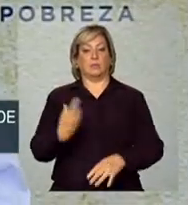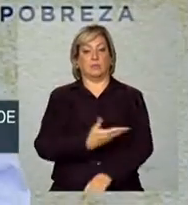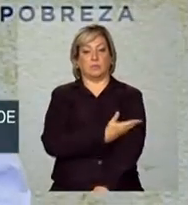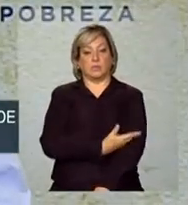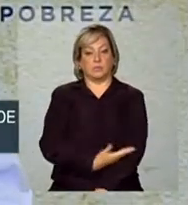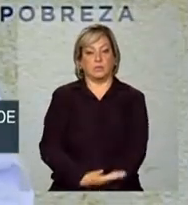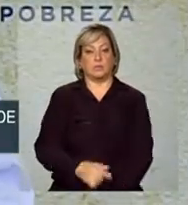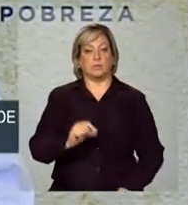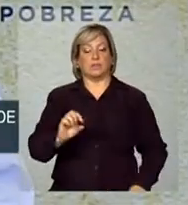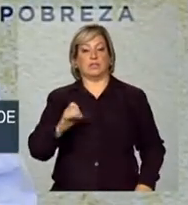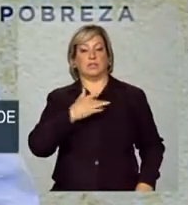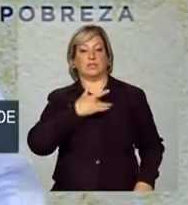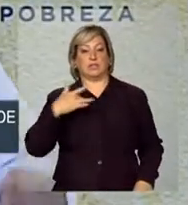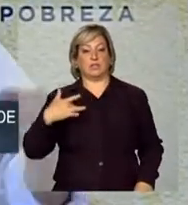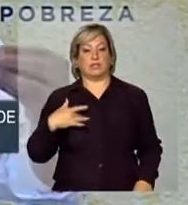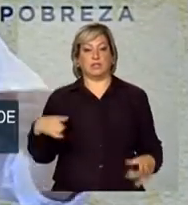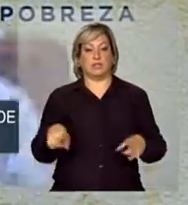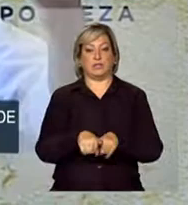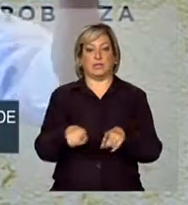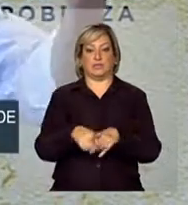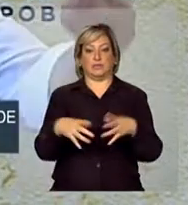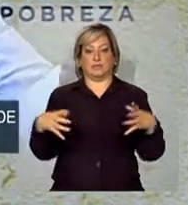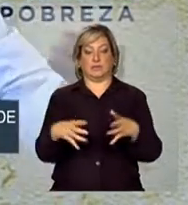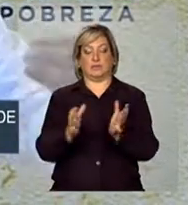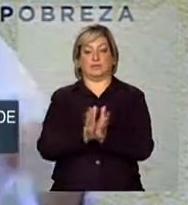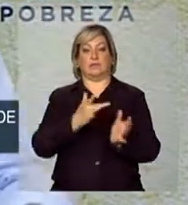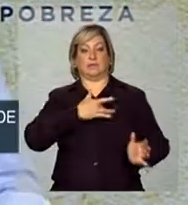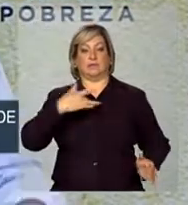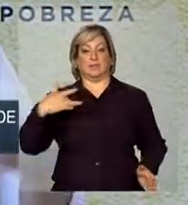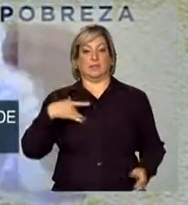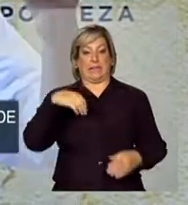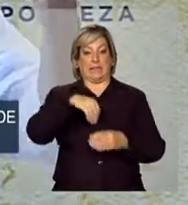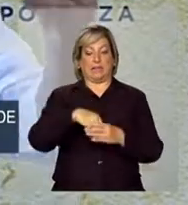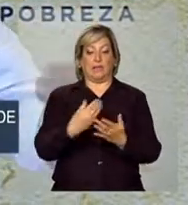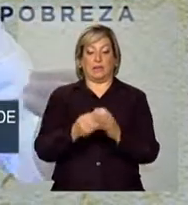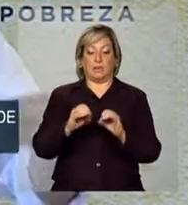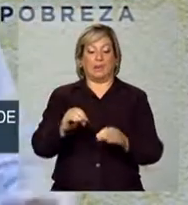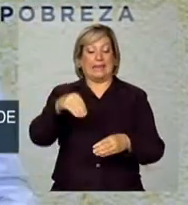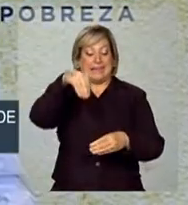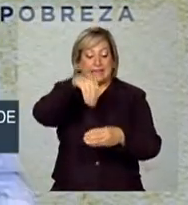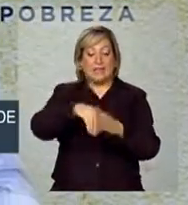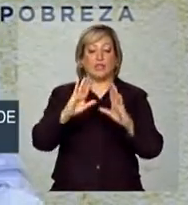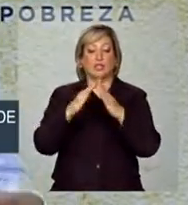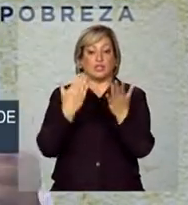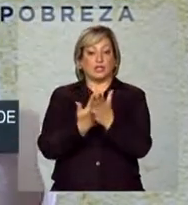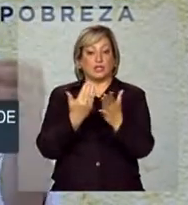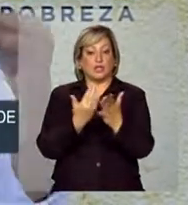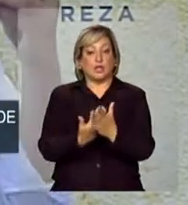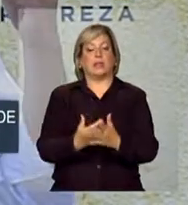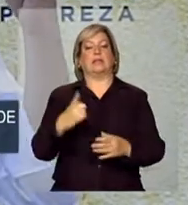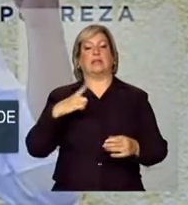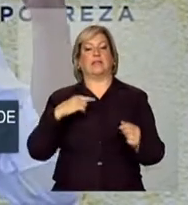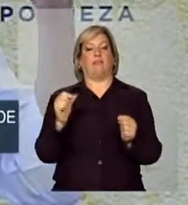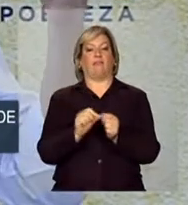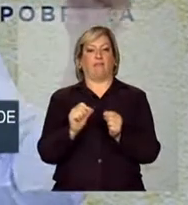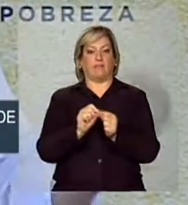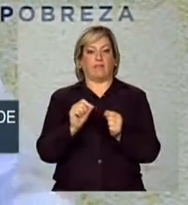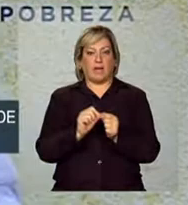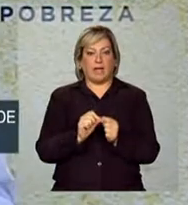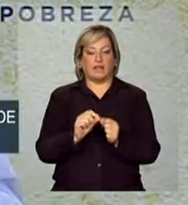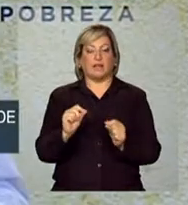saúde junto com a educação não for para dentro da escola a gente sabe que é dentro da escola se constrói